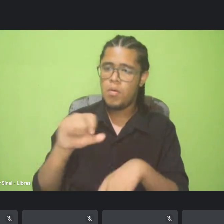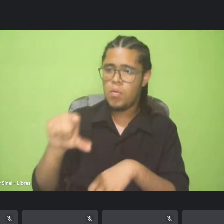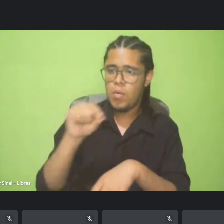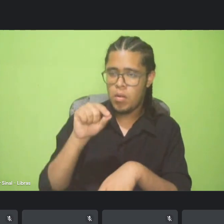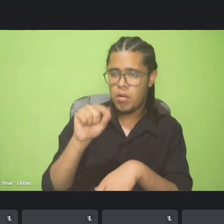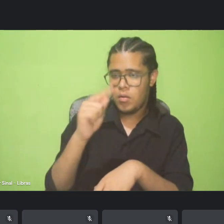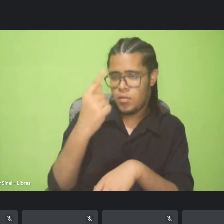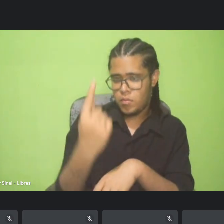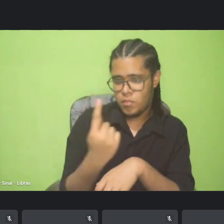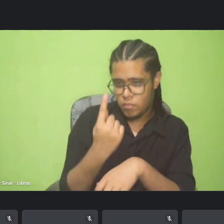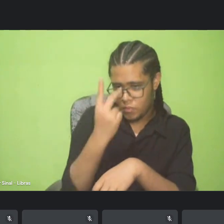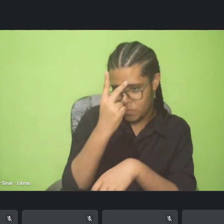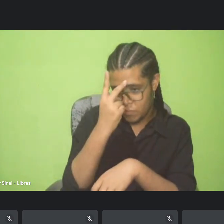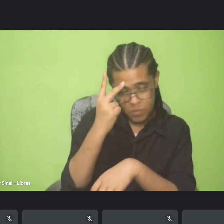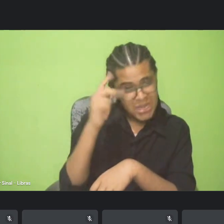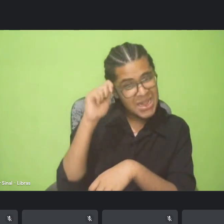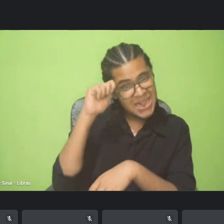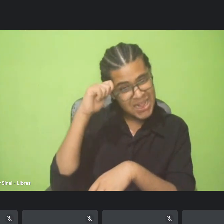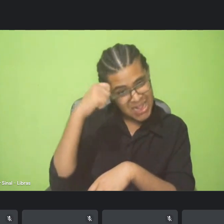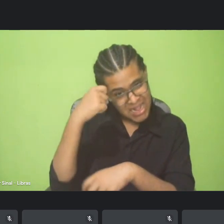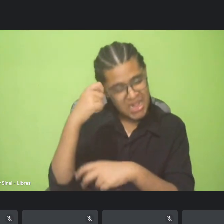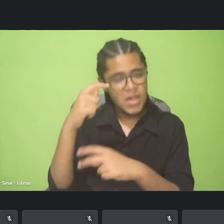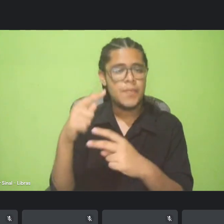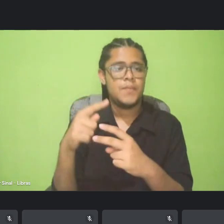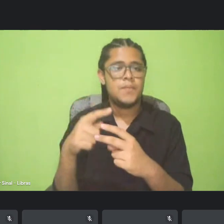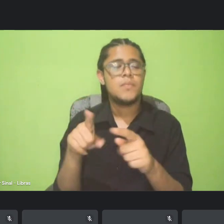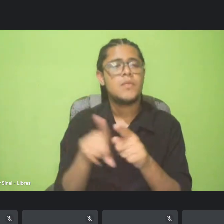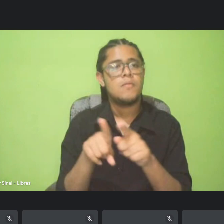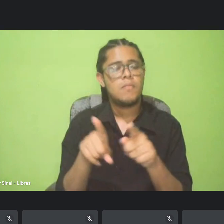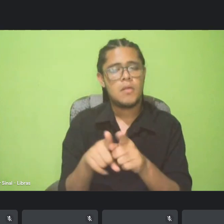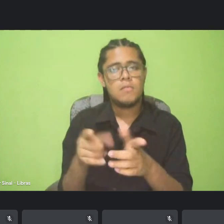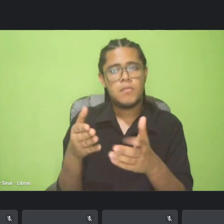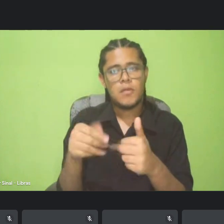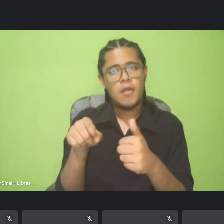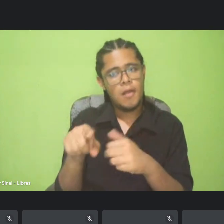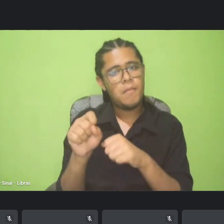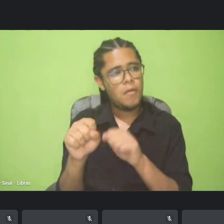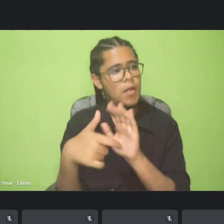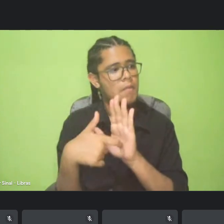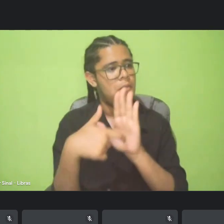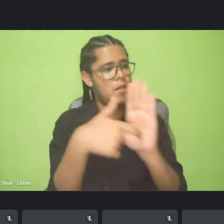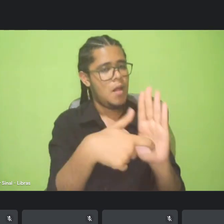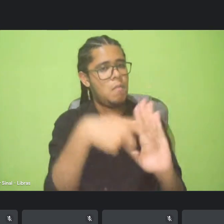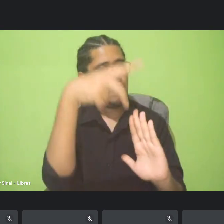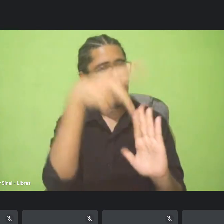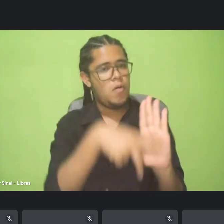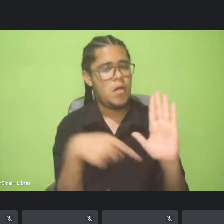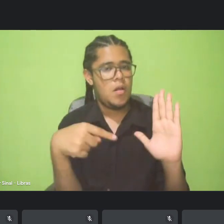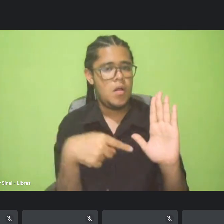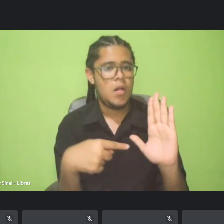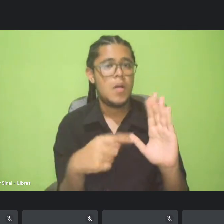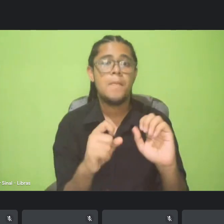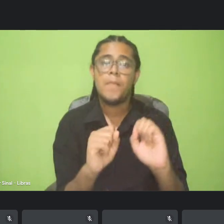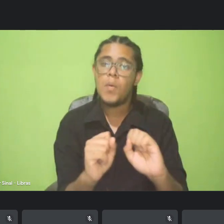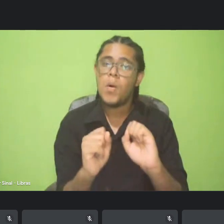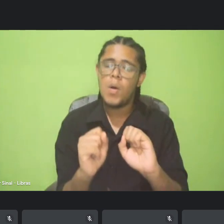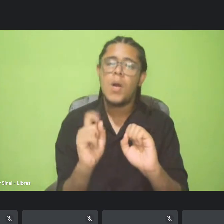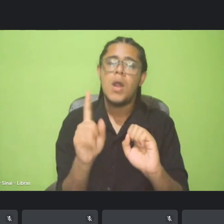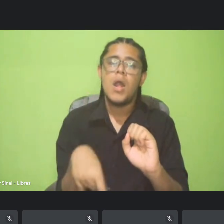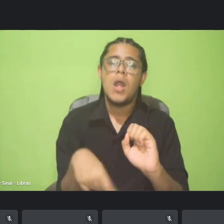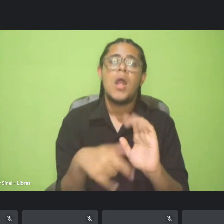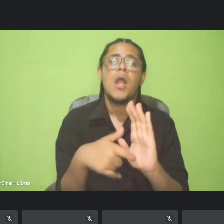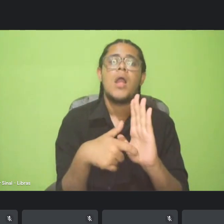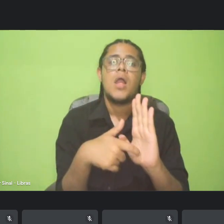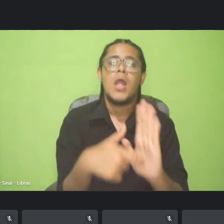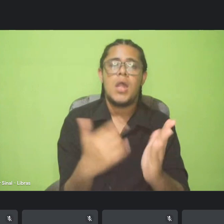participa assim com a gente e colocar para apresentar o projeto. E isso, a pessoa não vai ter, eu posso apresentar um livro, a pessoa não vai ser nem o autor do